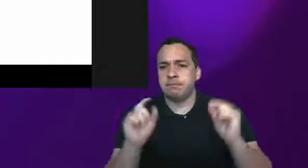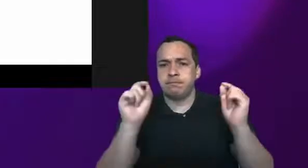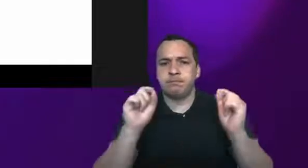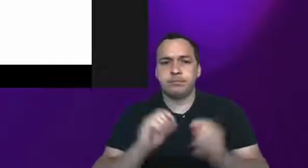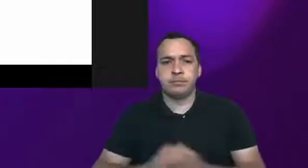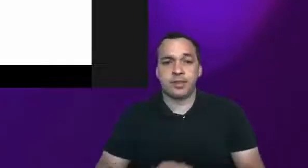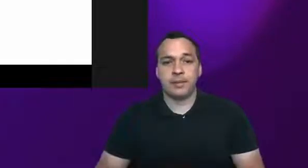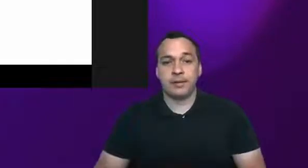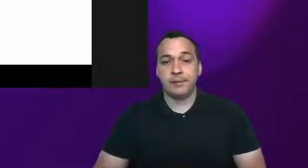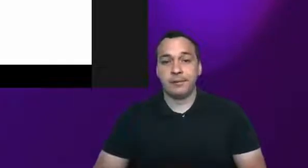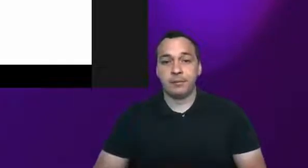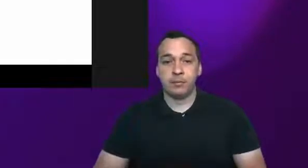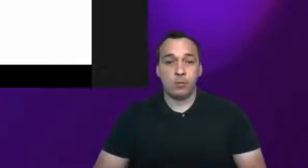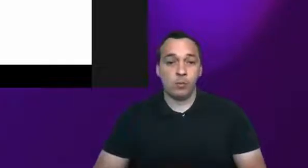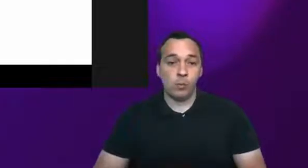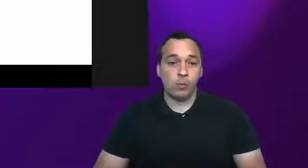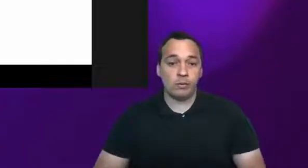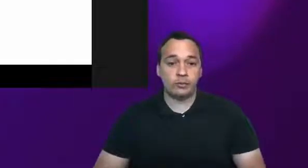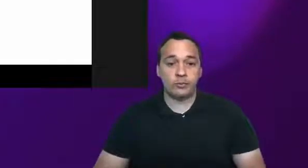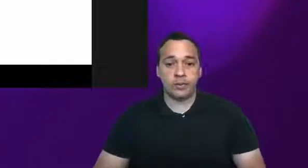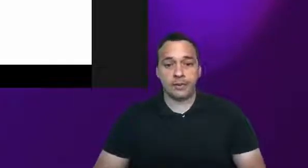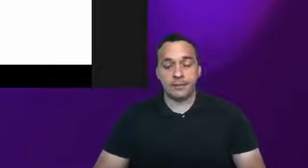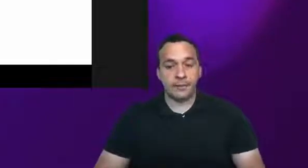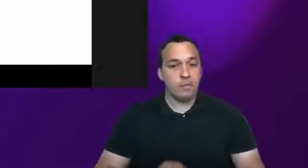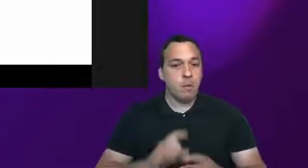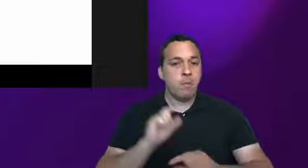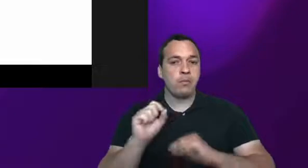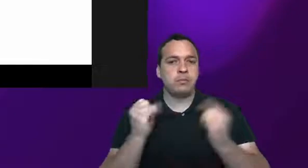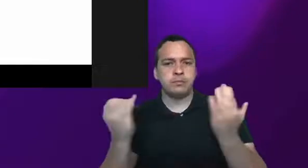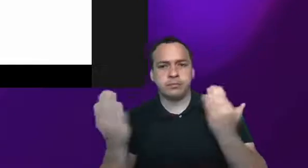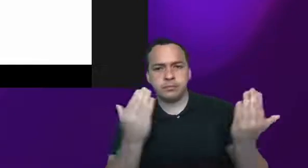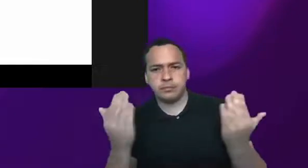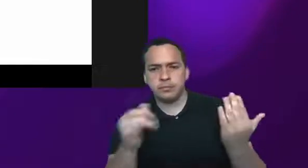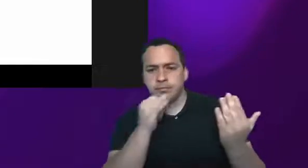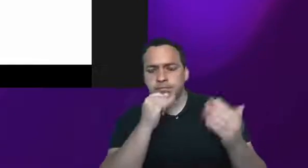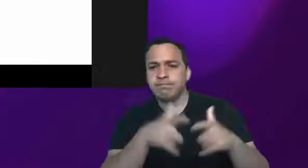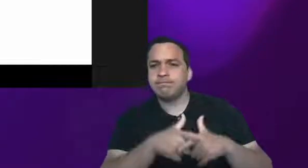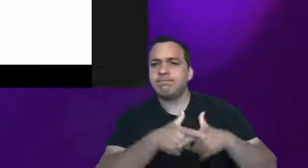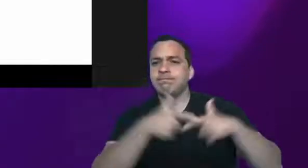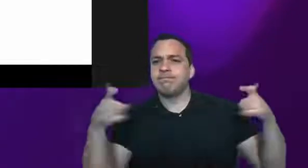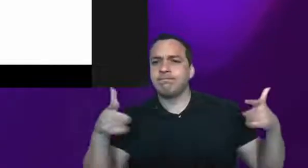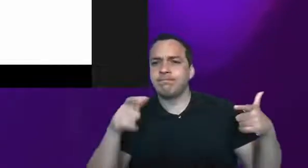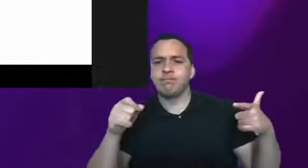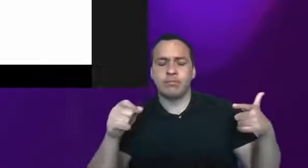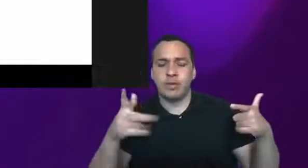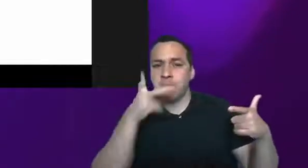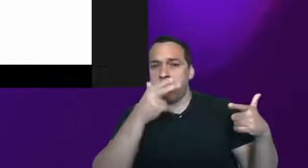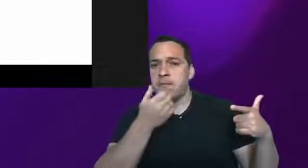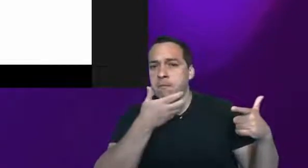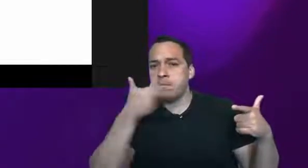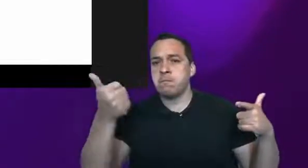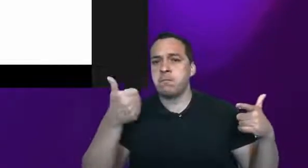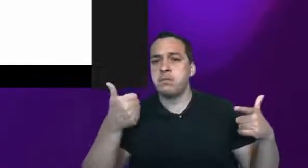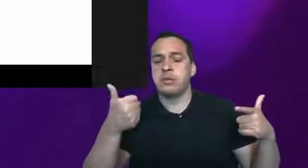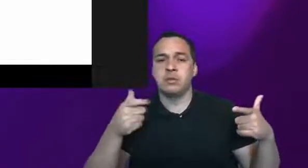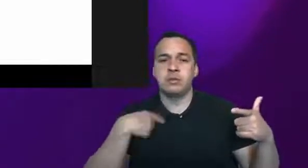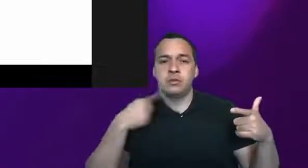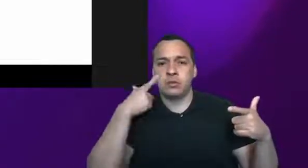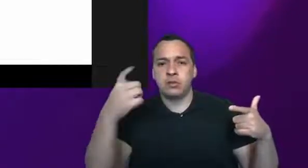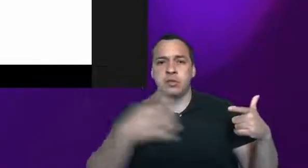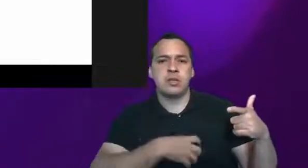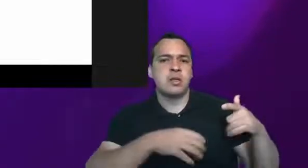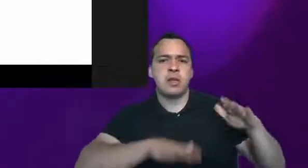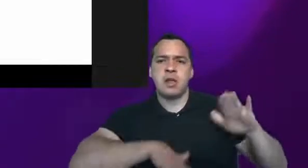Se compararmos com o tratamento oncológico, então, é esmagador a vantagem do transplante